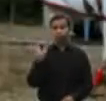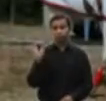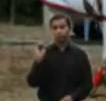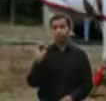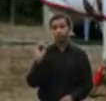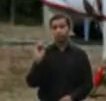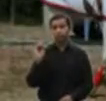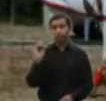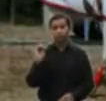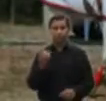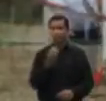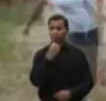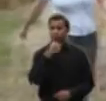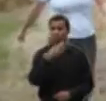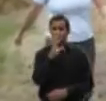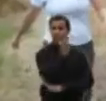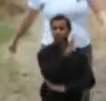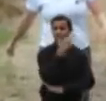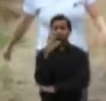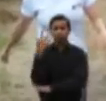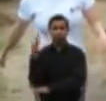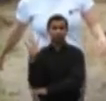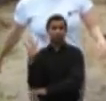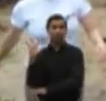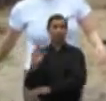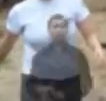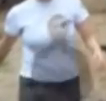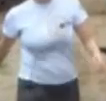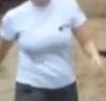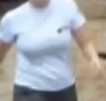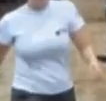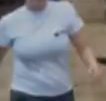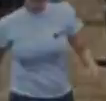de Osasco, desenvolvido no Parque Chico Mendes, é show de bola.